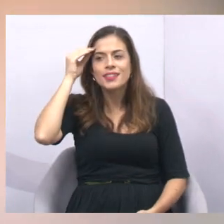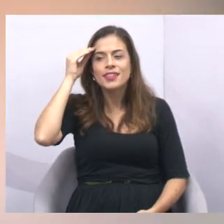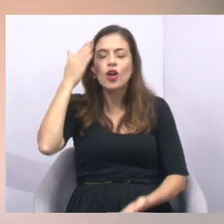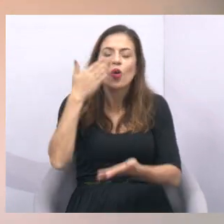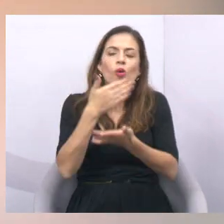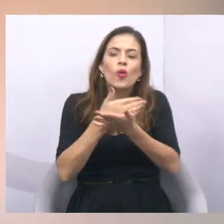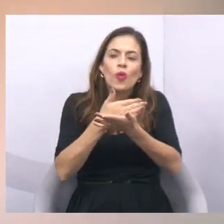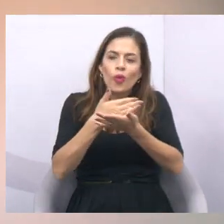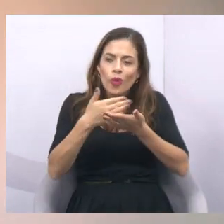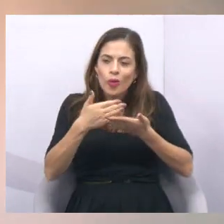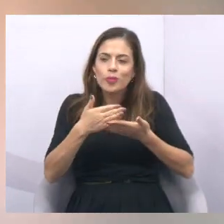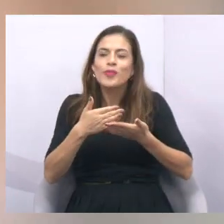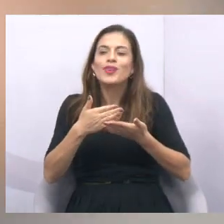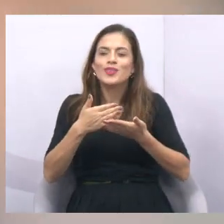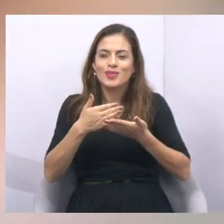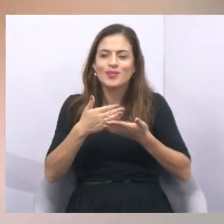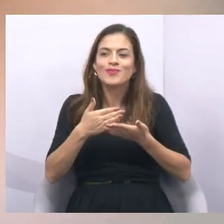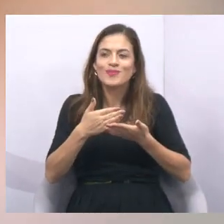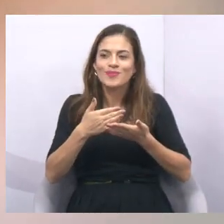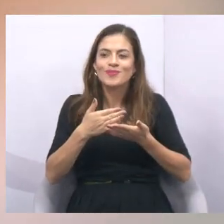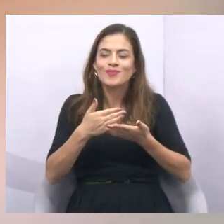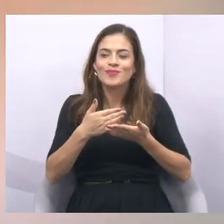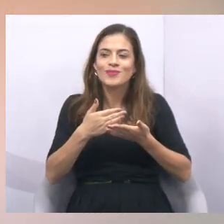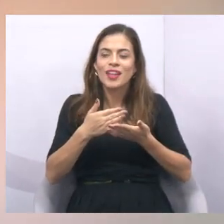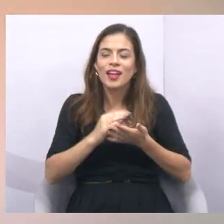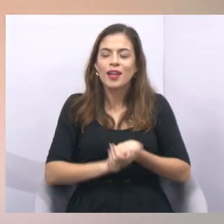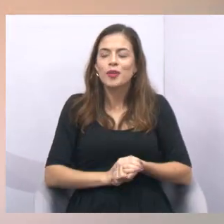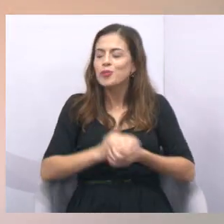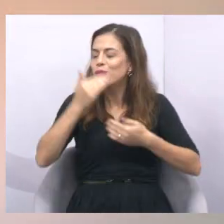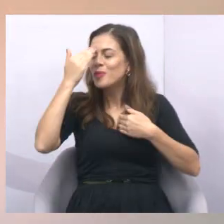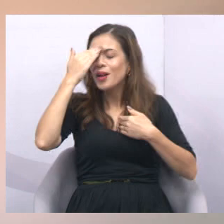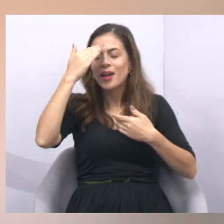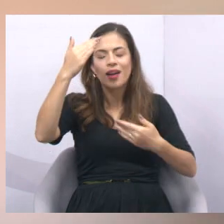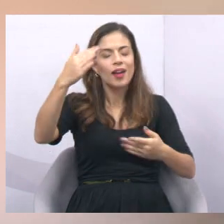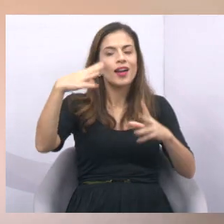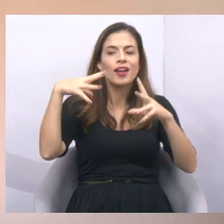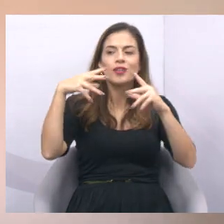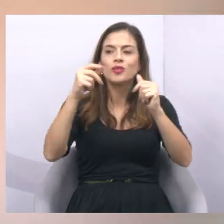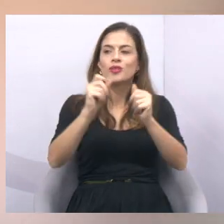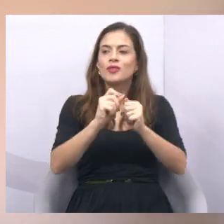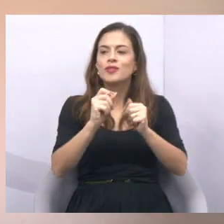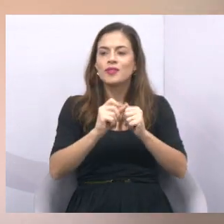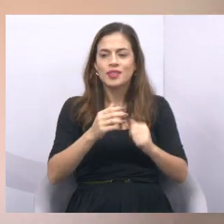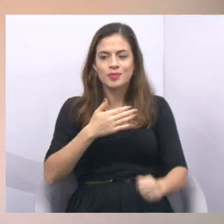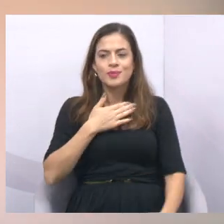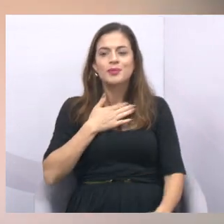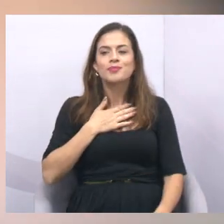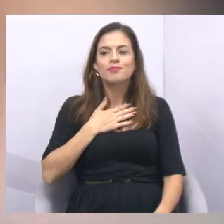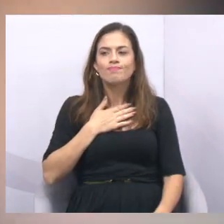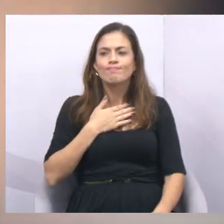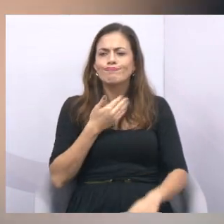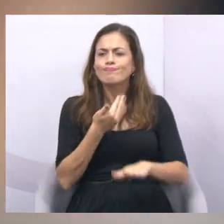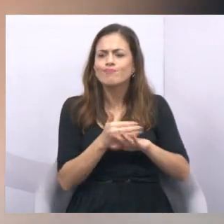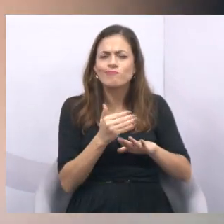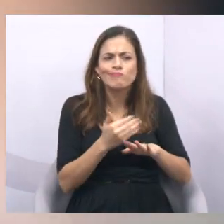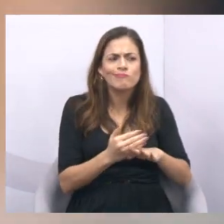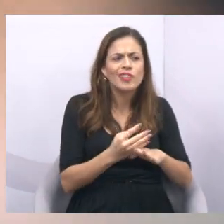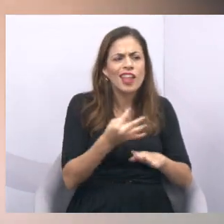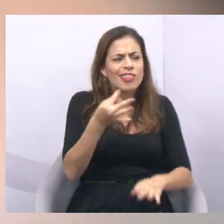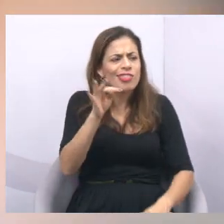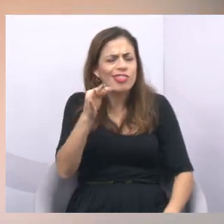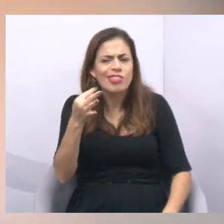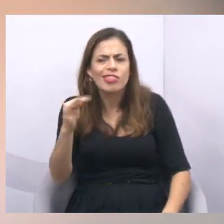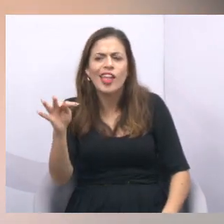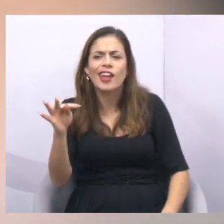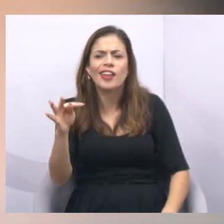começo, aquele nosso início, eternamente grato por tudo que você fez por mim, tecnicamente, taticamente, mas principalmente como ser